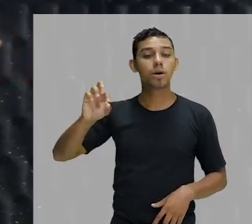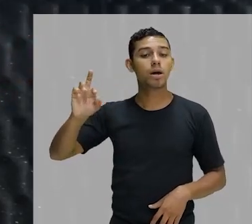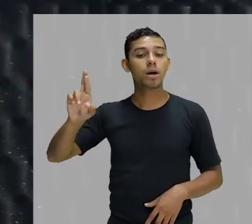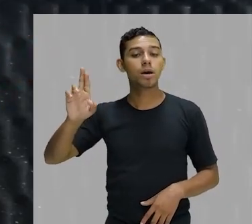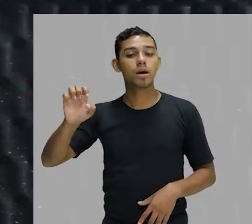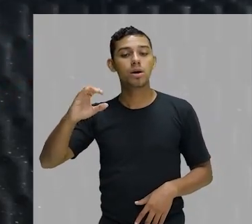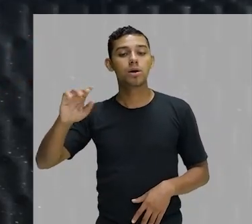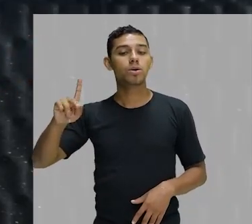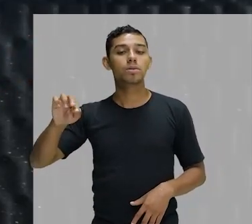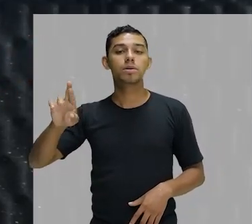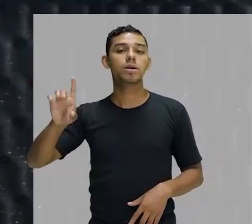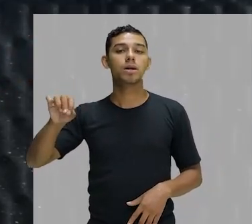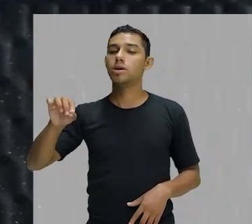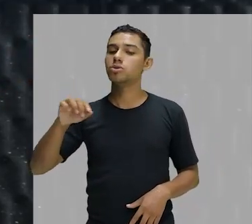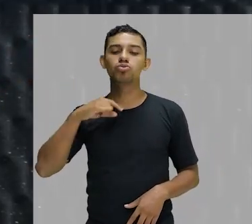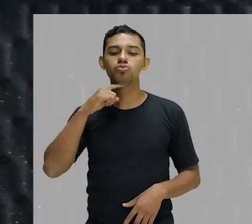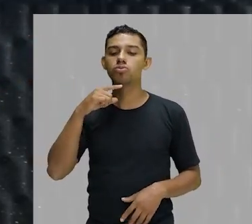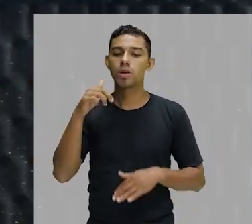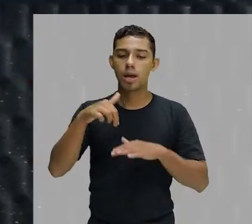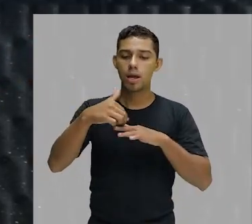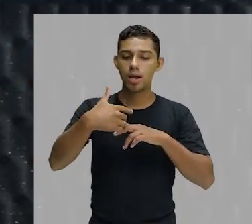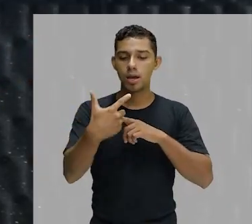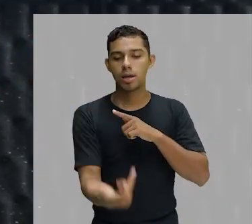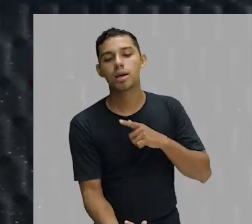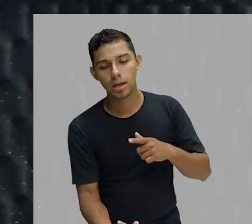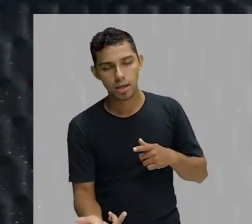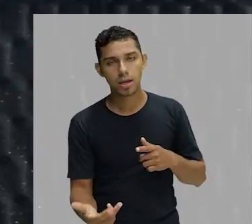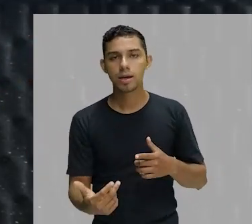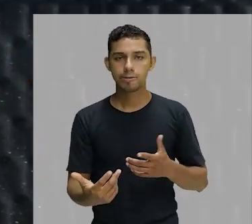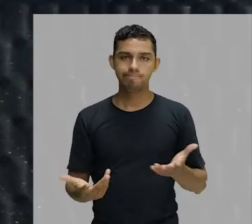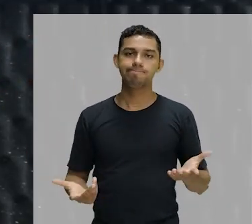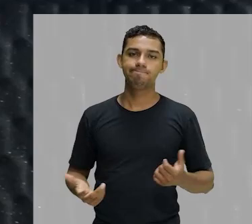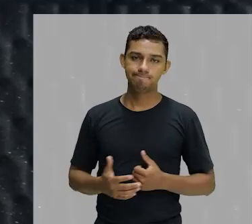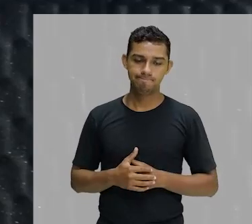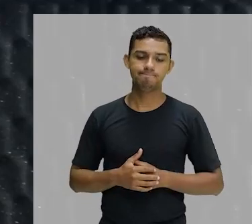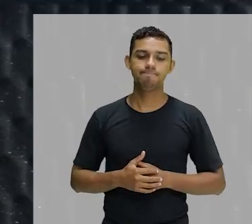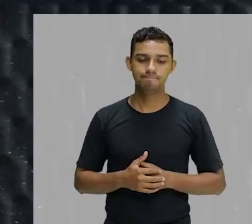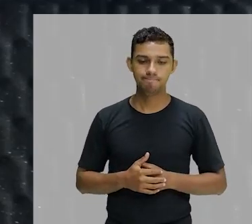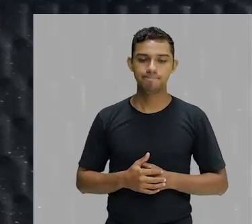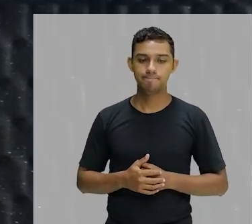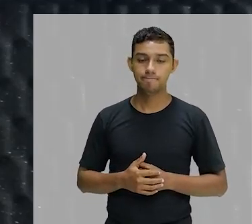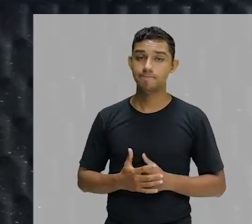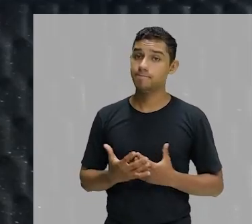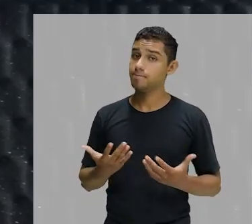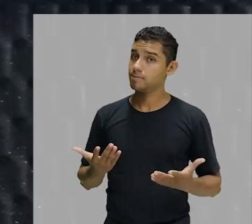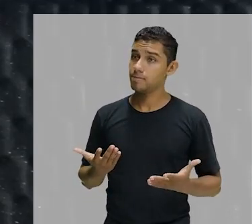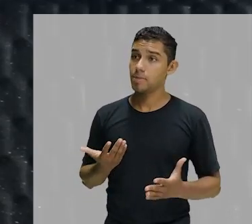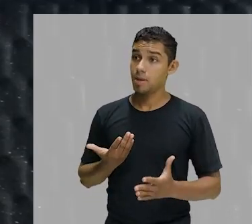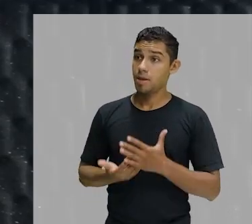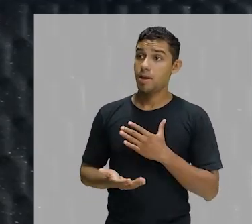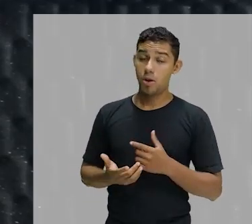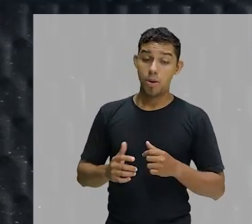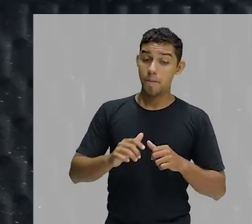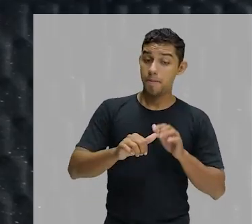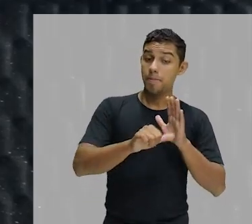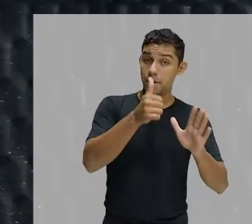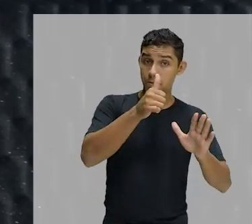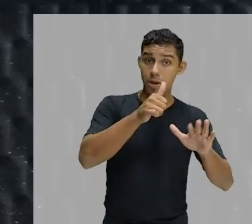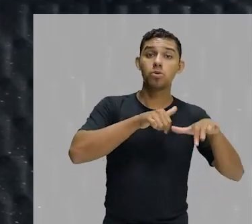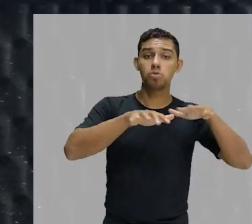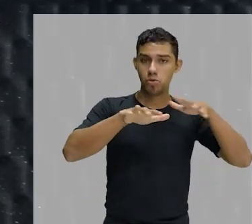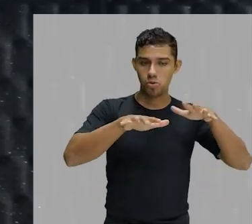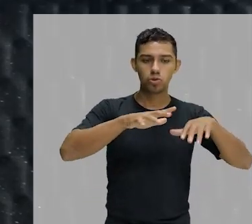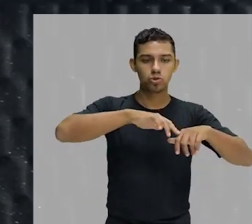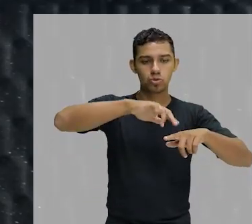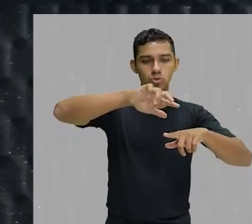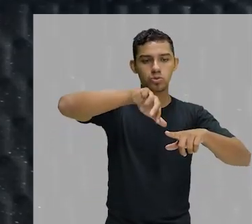quê? Manter-se equilibrada. Ela perdeu o equilíbrio. Tá certo? Primeiro, realizou o movimento,